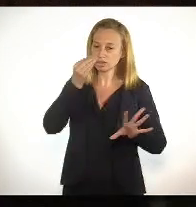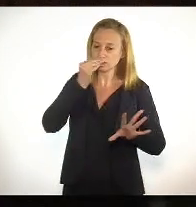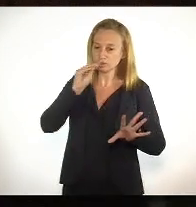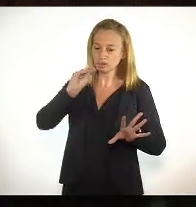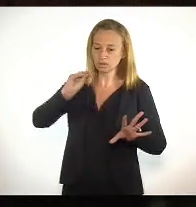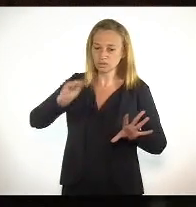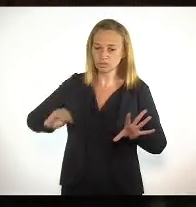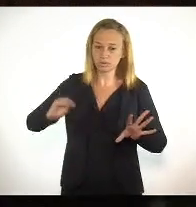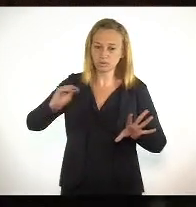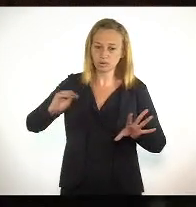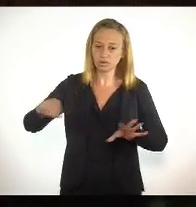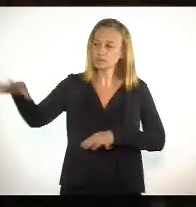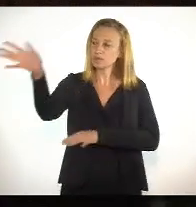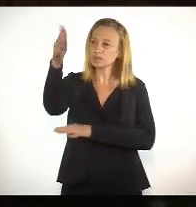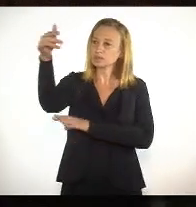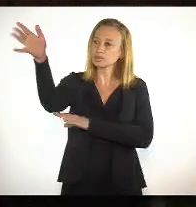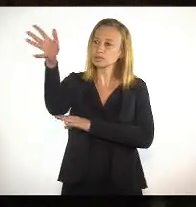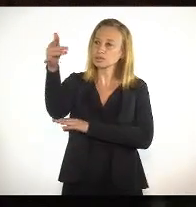Bandeira